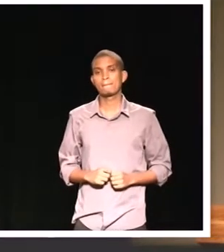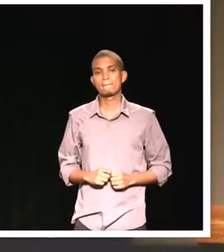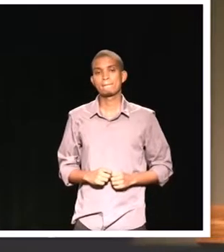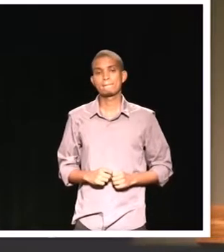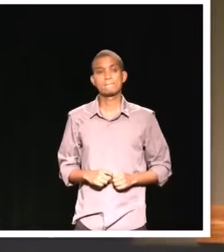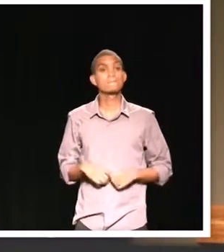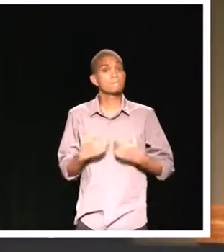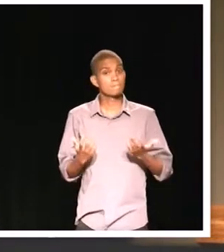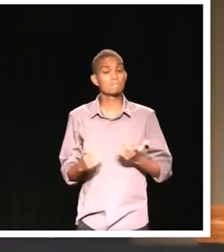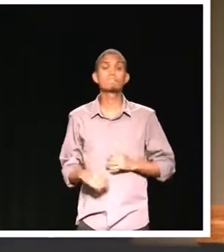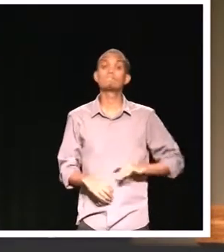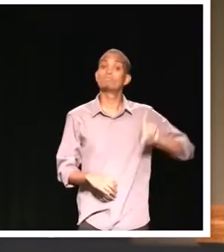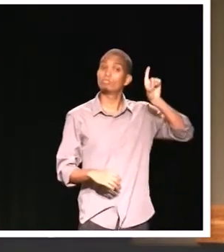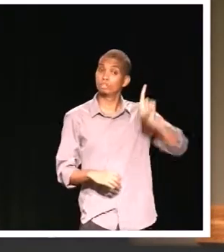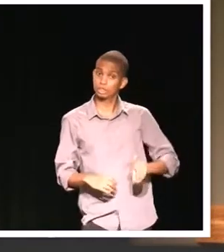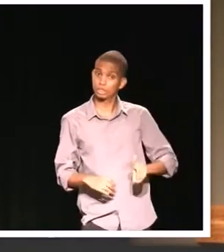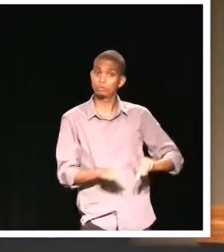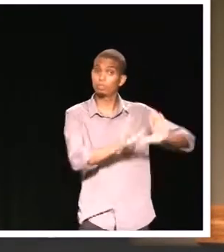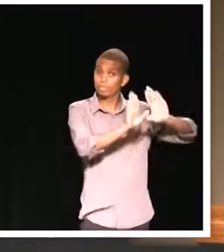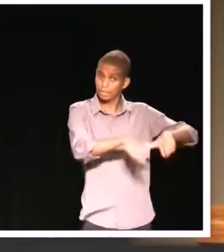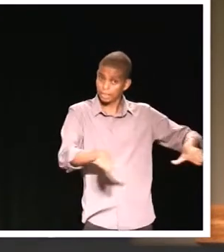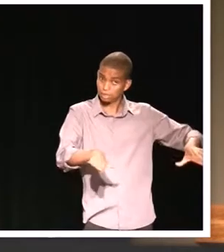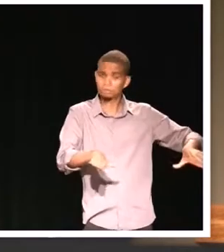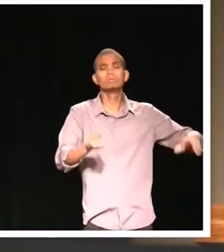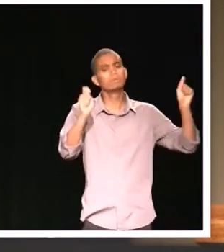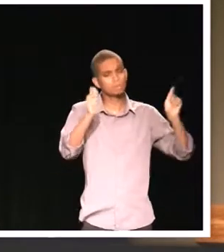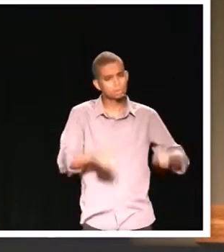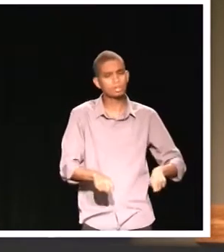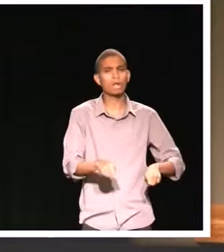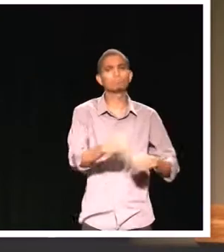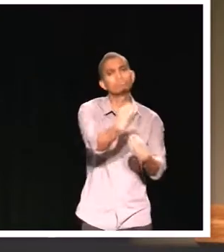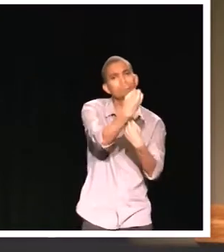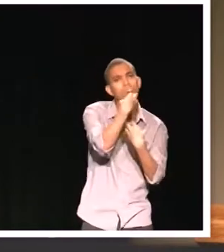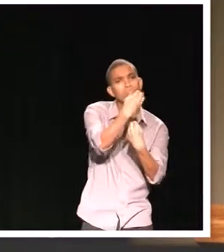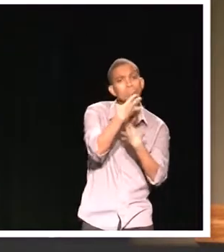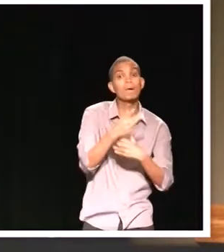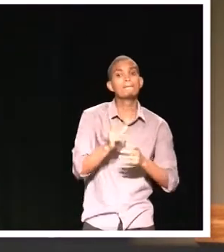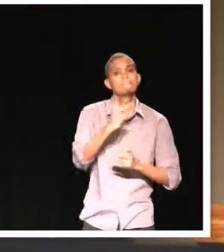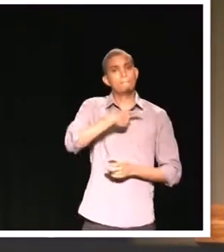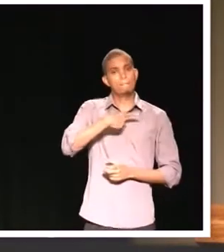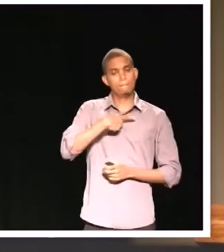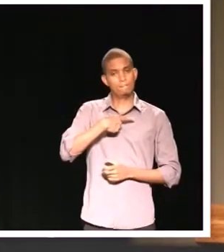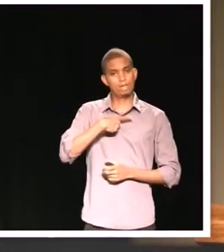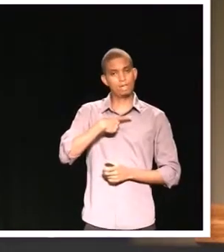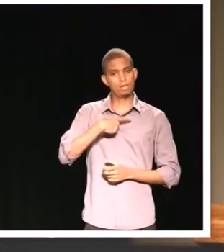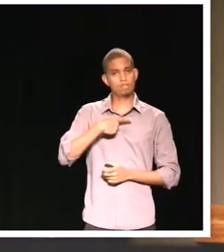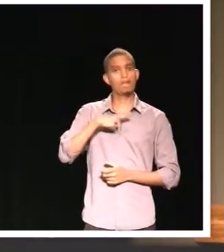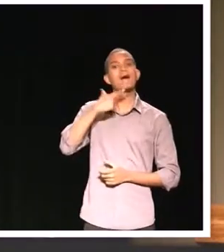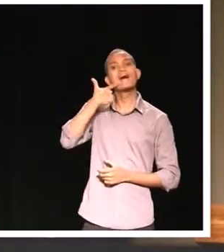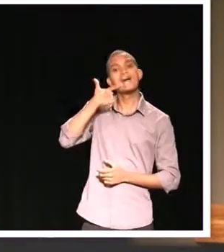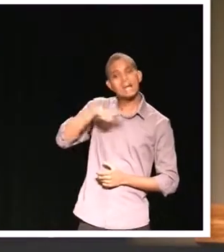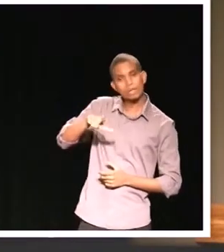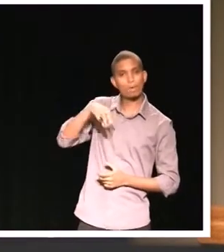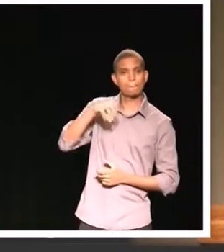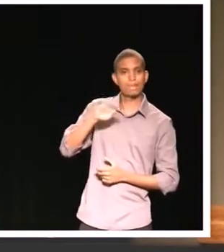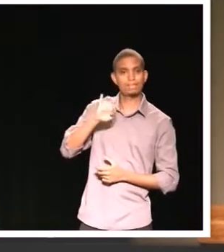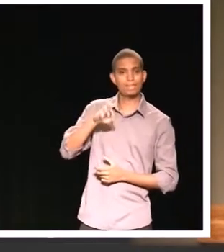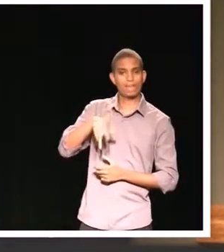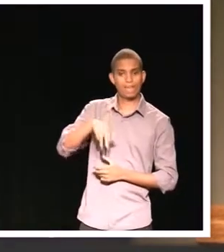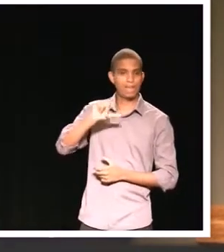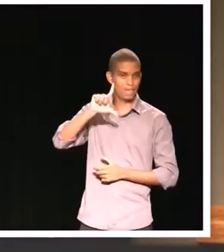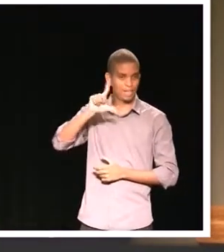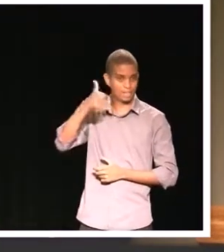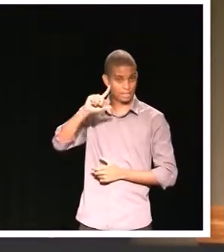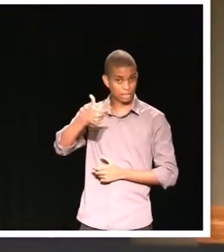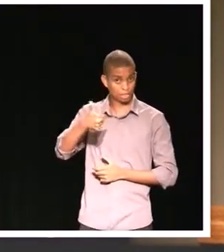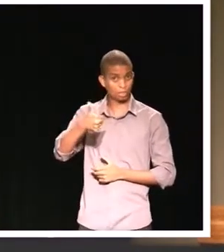Tutelam o direito das crianças a serem educadas na sua própria língua materna e